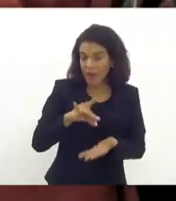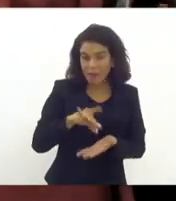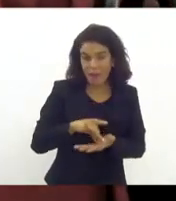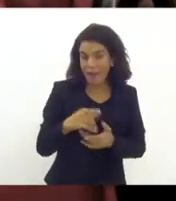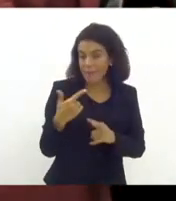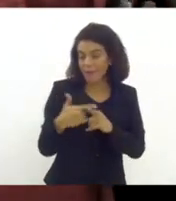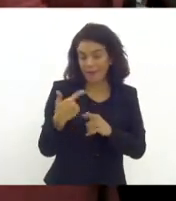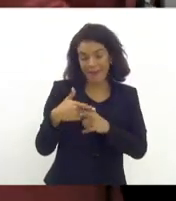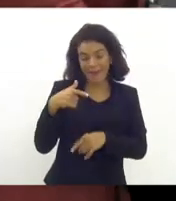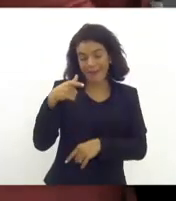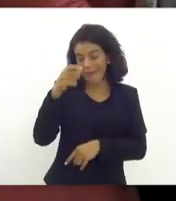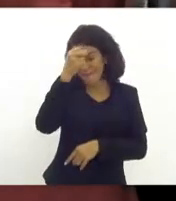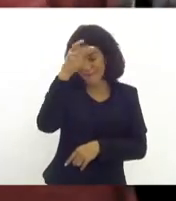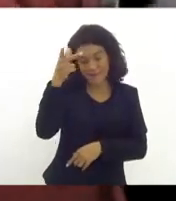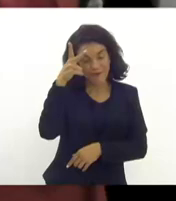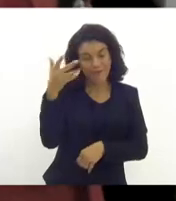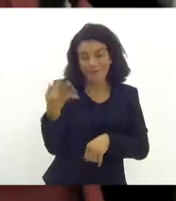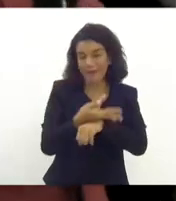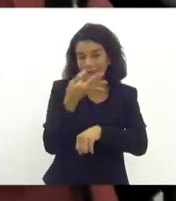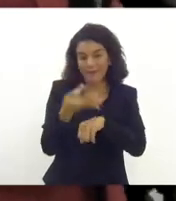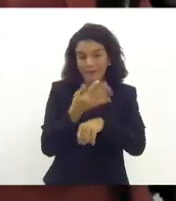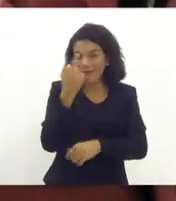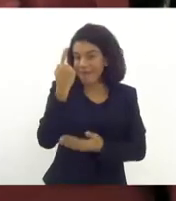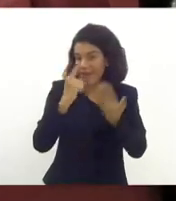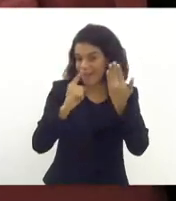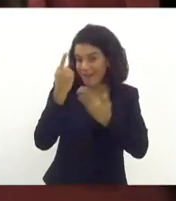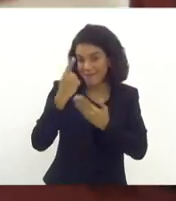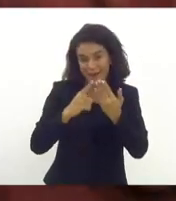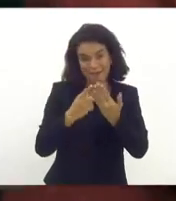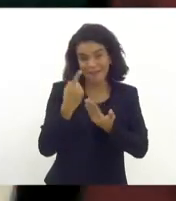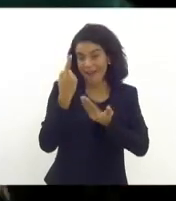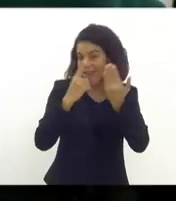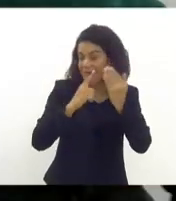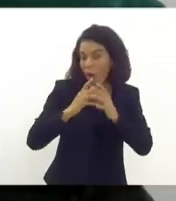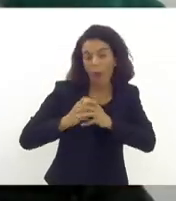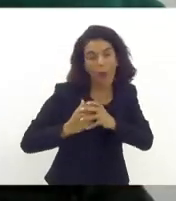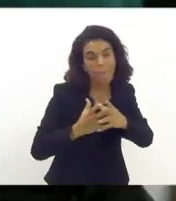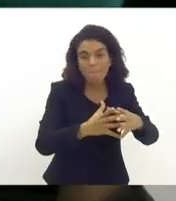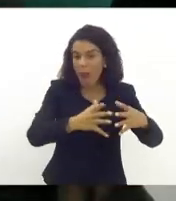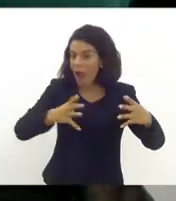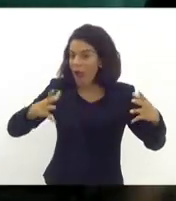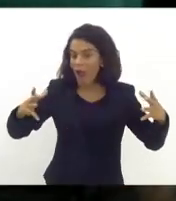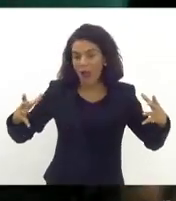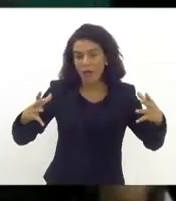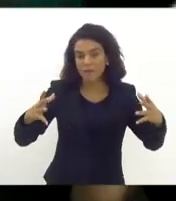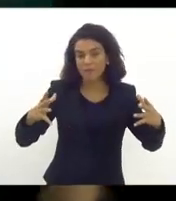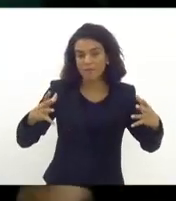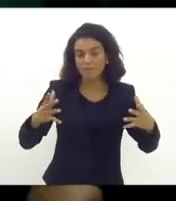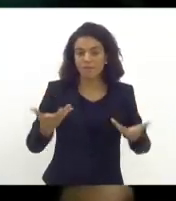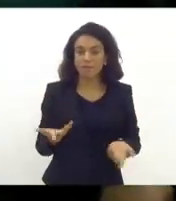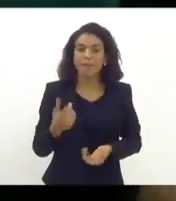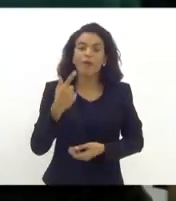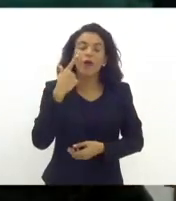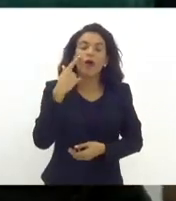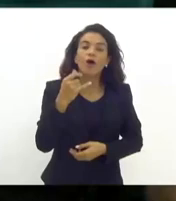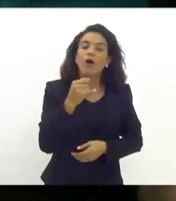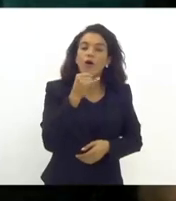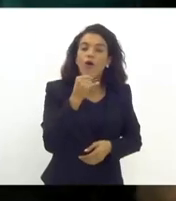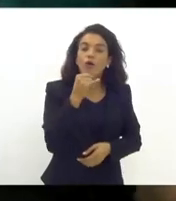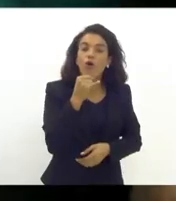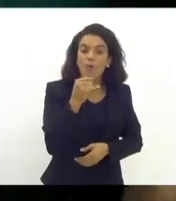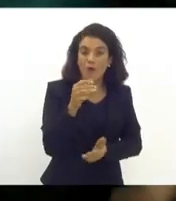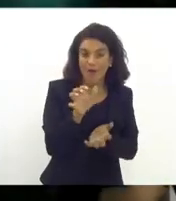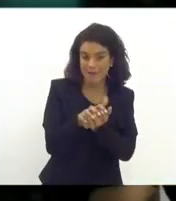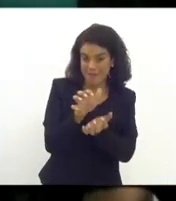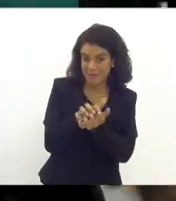escapa a gente vai ver no carnaval escapar cada ano e o carnaval não incentiva vem um exemplo do Recife